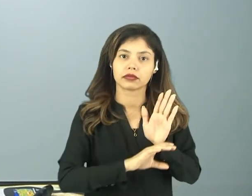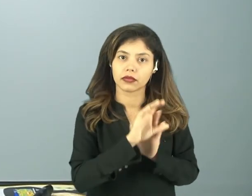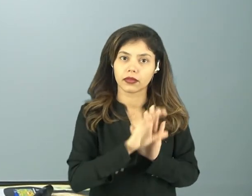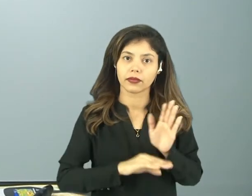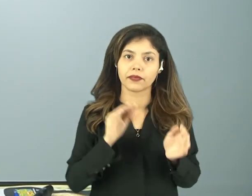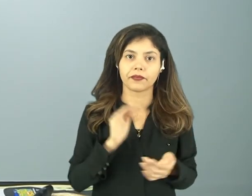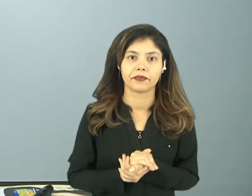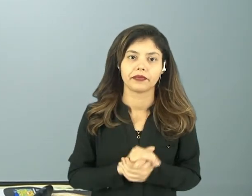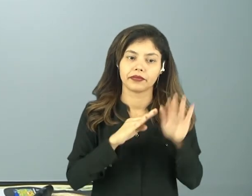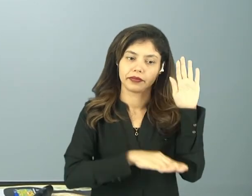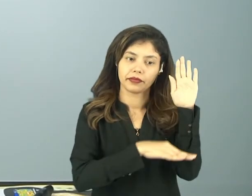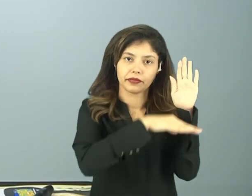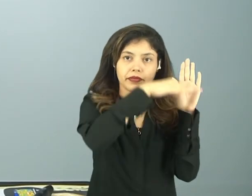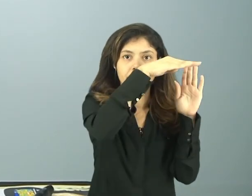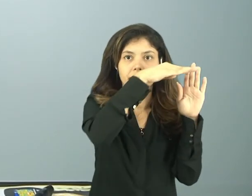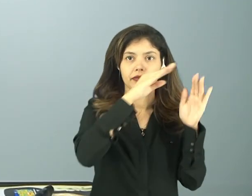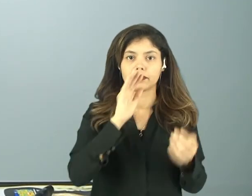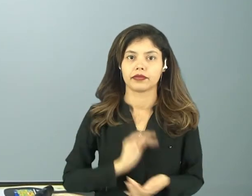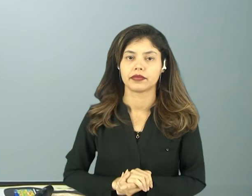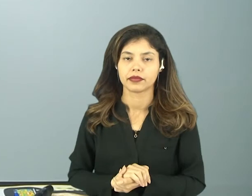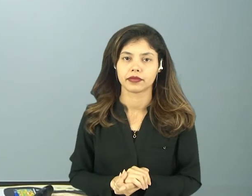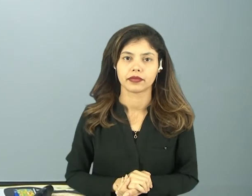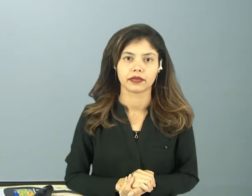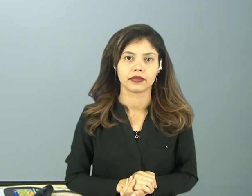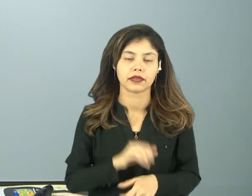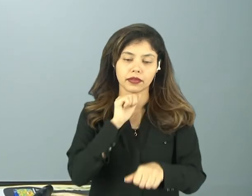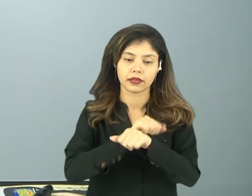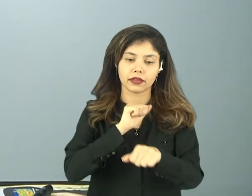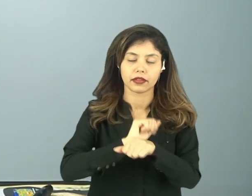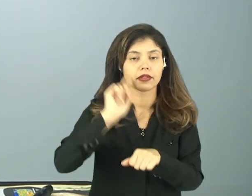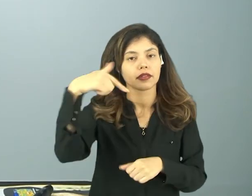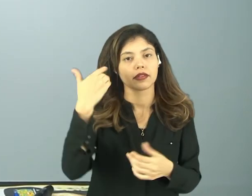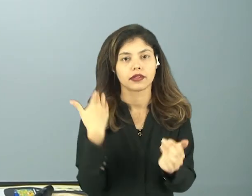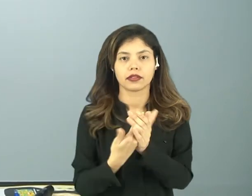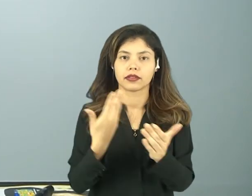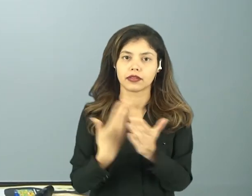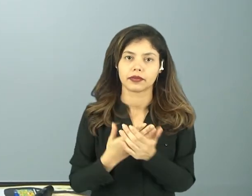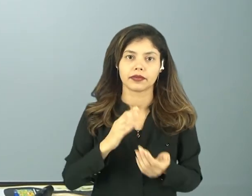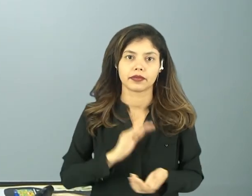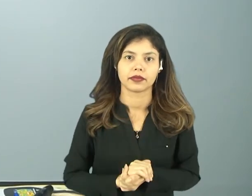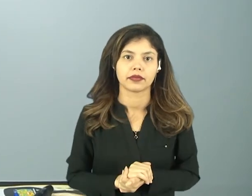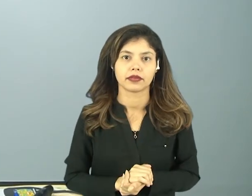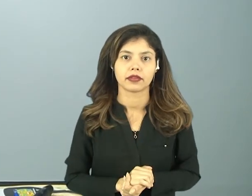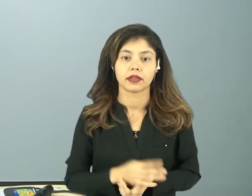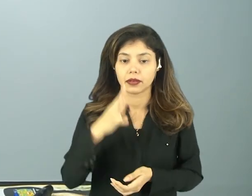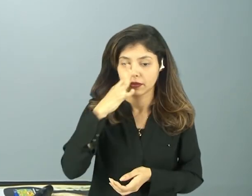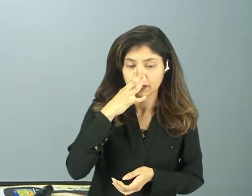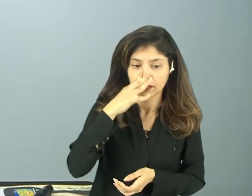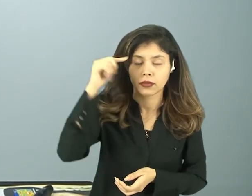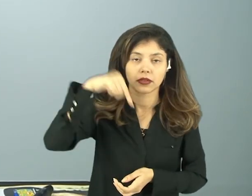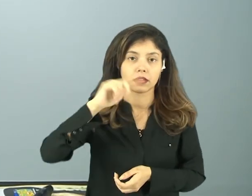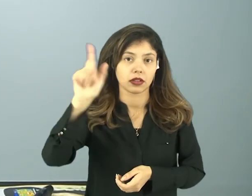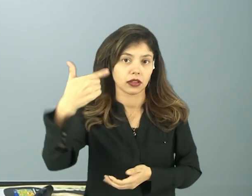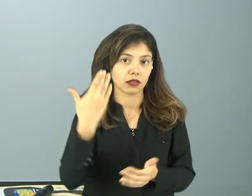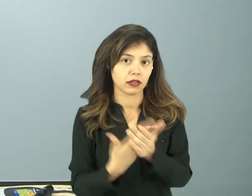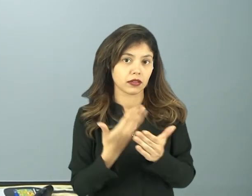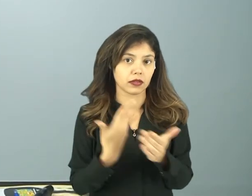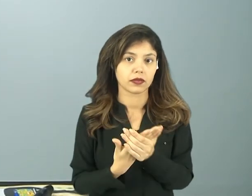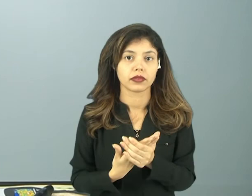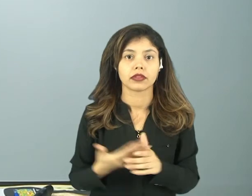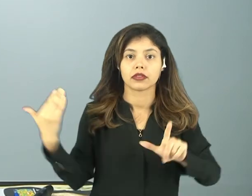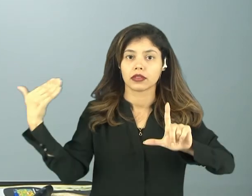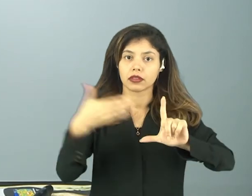sobre medidas de temperatura e eu aguardo você numa próxima aula. E para assistir esta aula e outras,